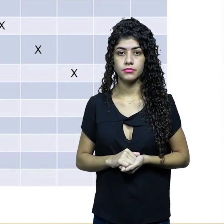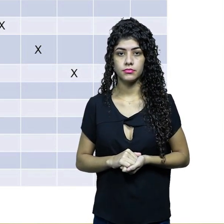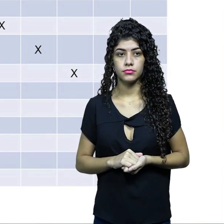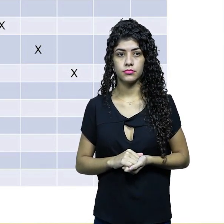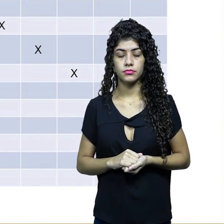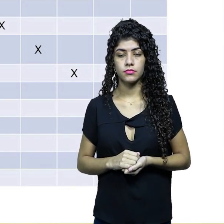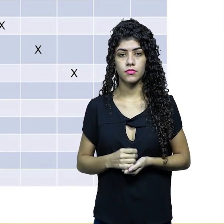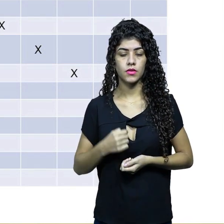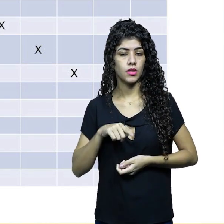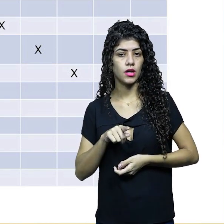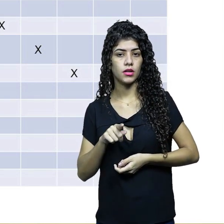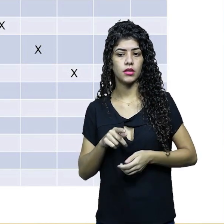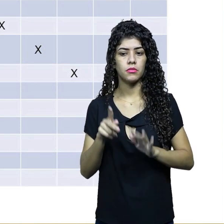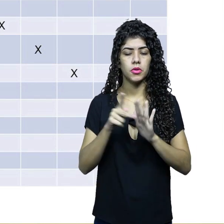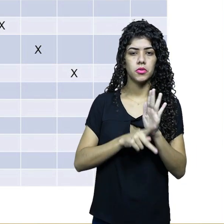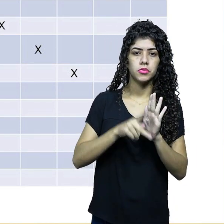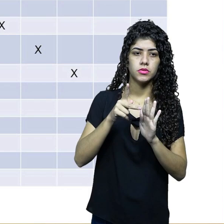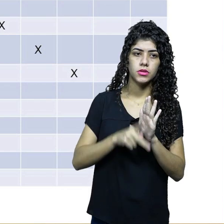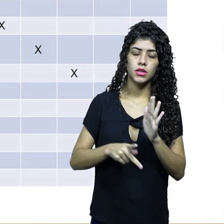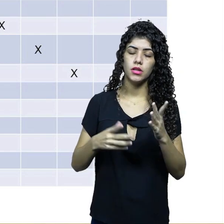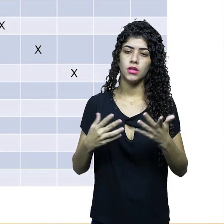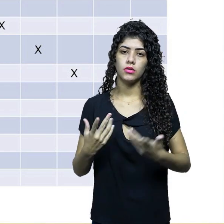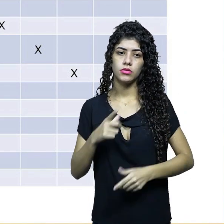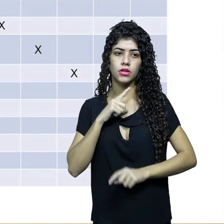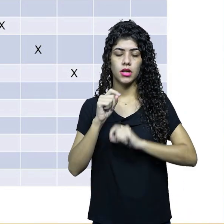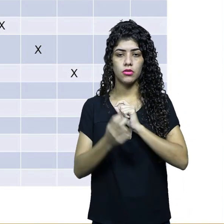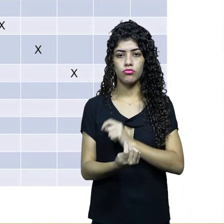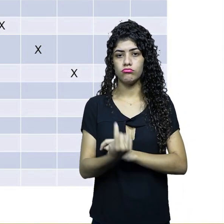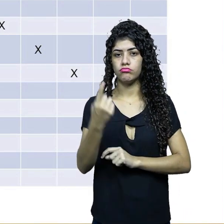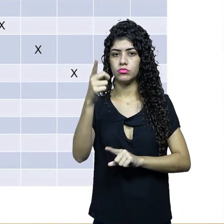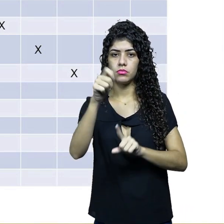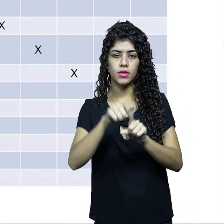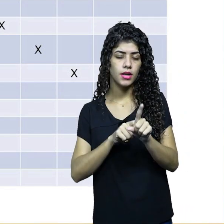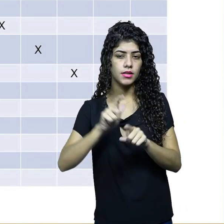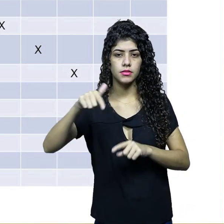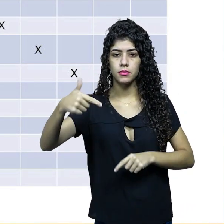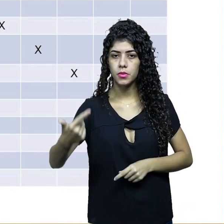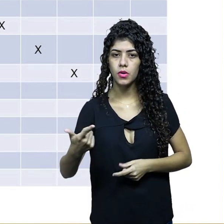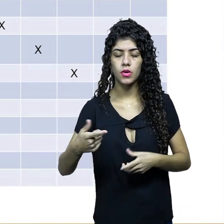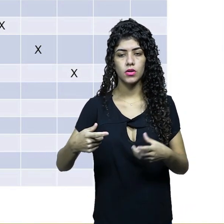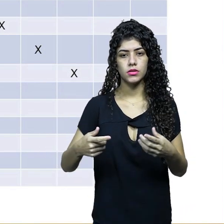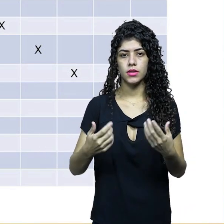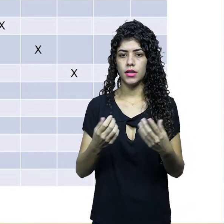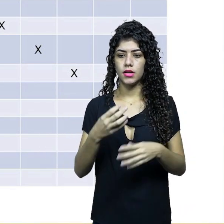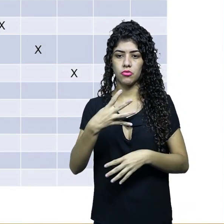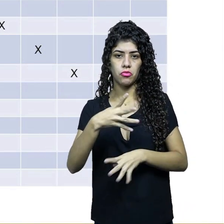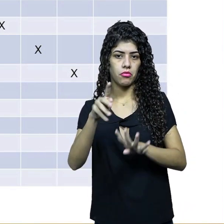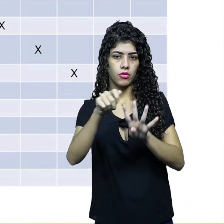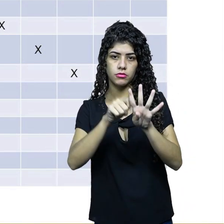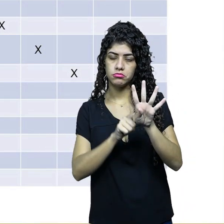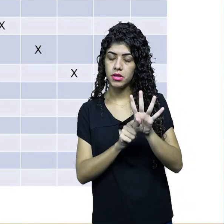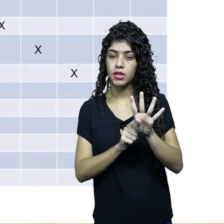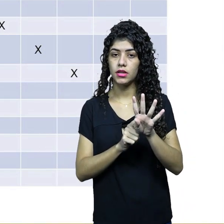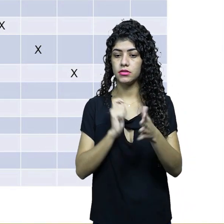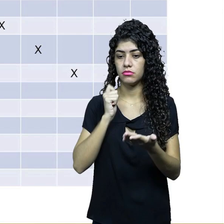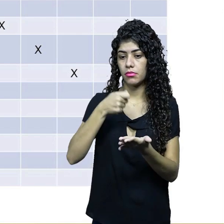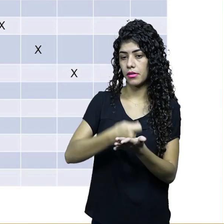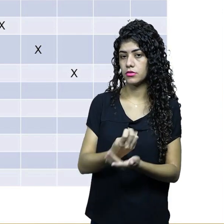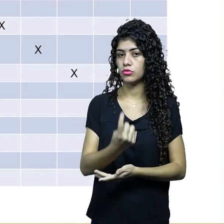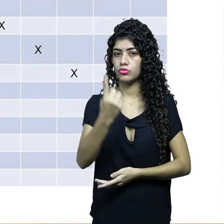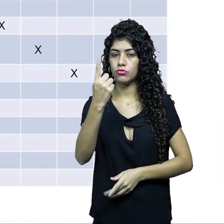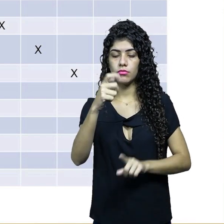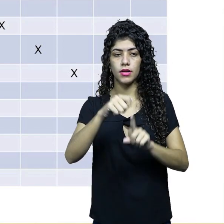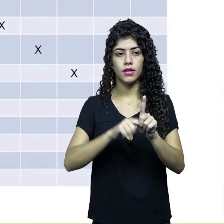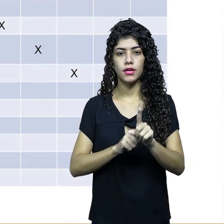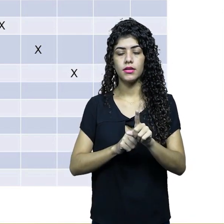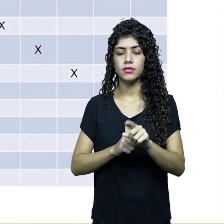Por exemplo, a pré-produção em 3 meses, a produção em 1 mês, a pós-produção em 4 meses, prestação de contas em 1